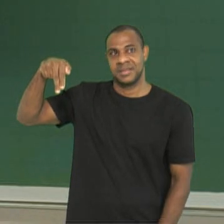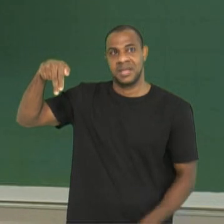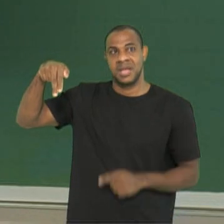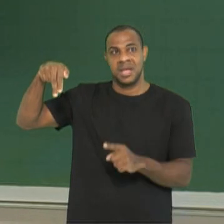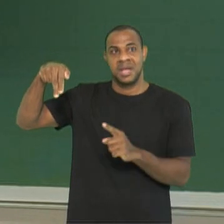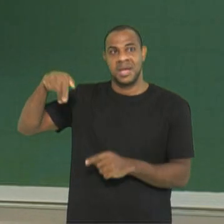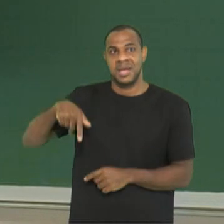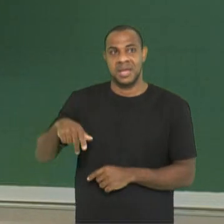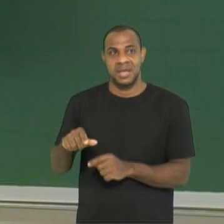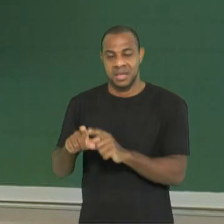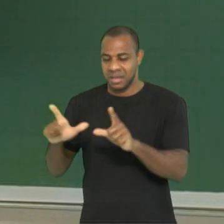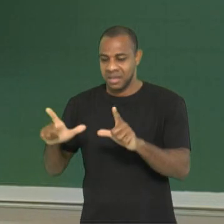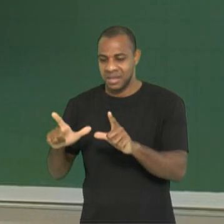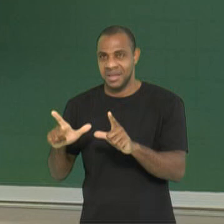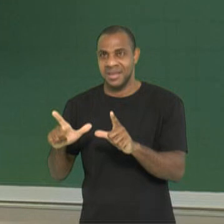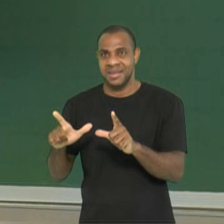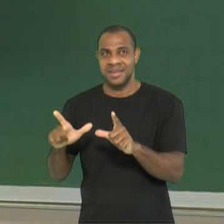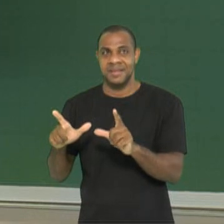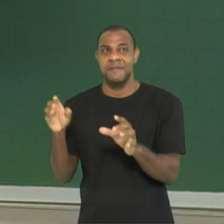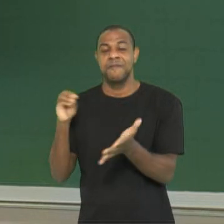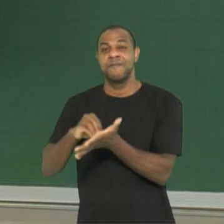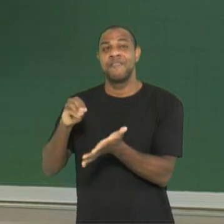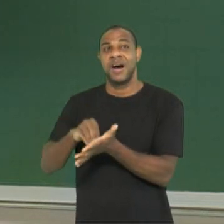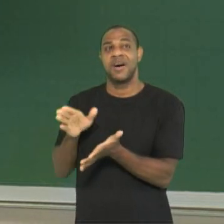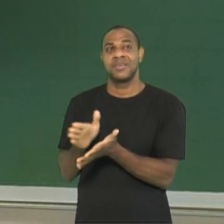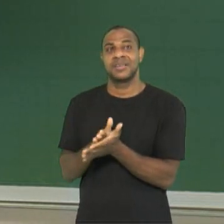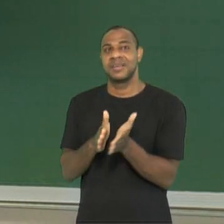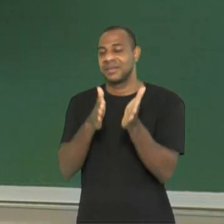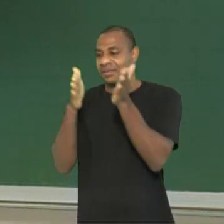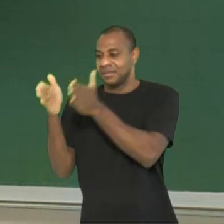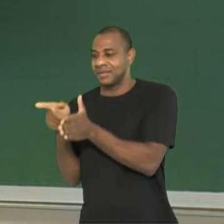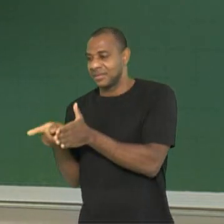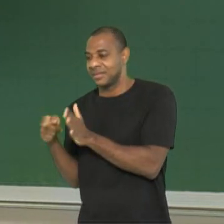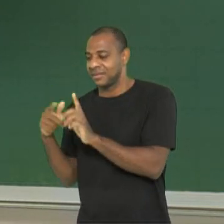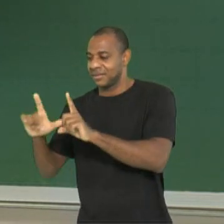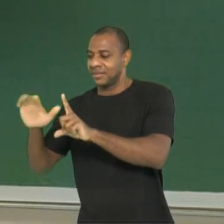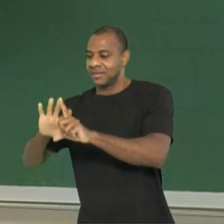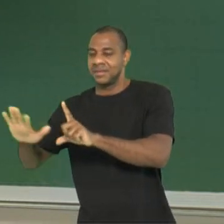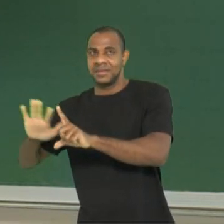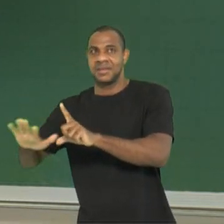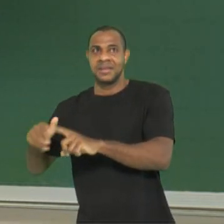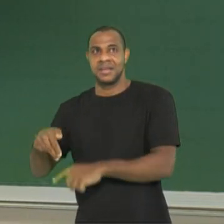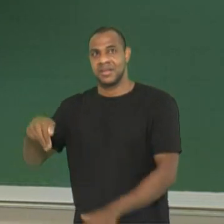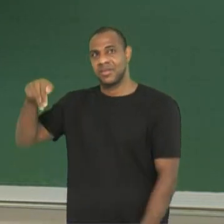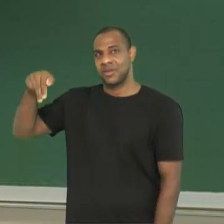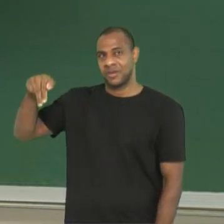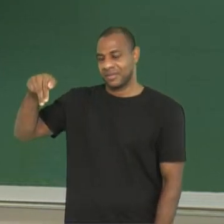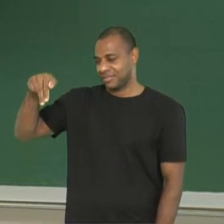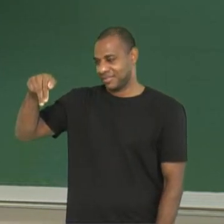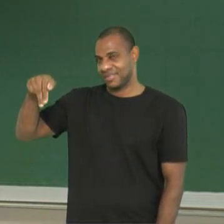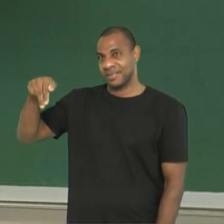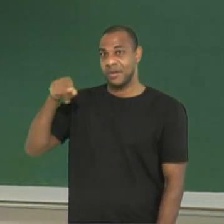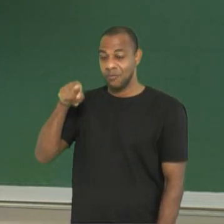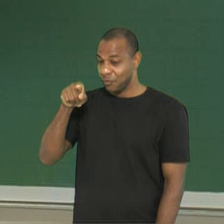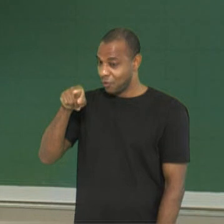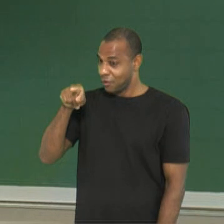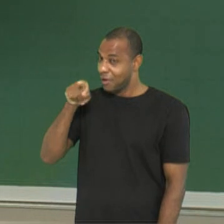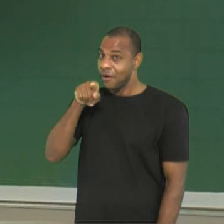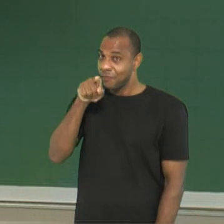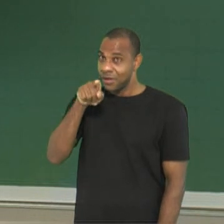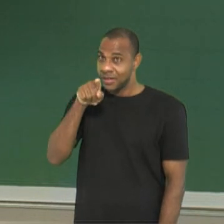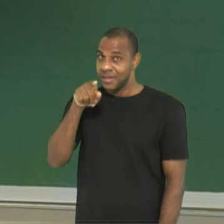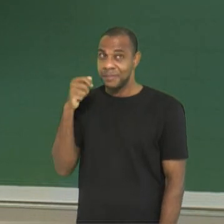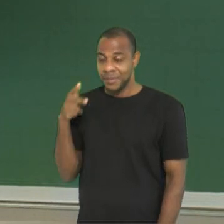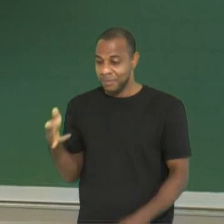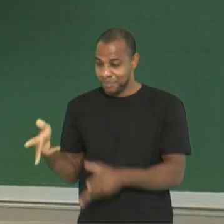inteira, aparece apenas uma parte dela. E essa parte dela sendo apenas a porção norte. Cabe a você, ao estar interpretando o